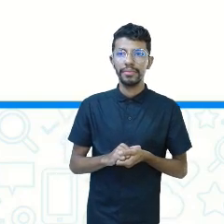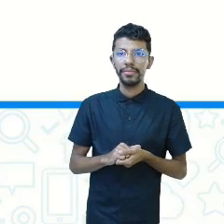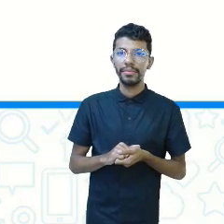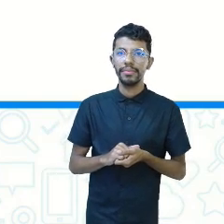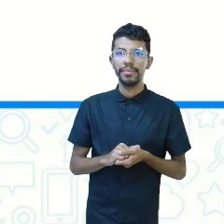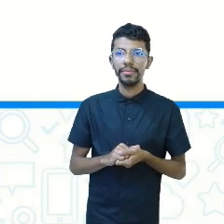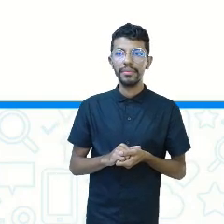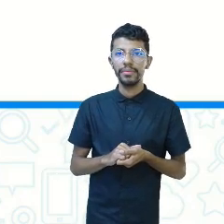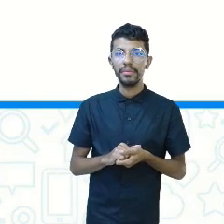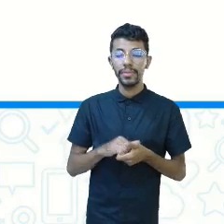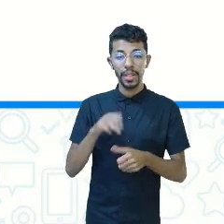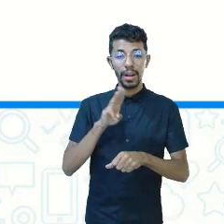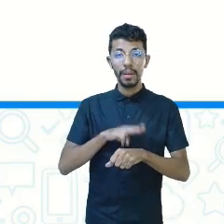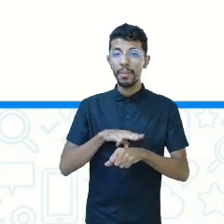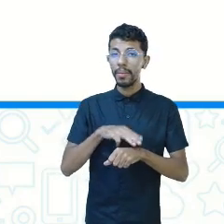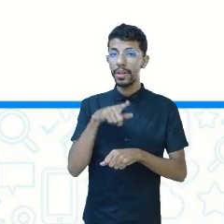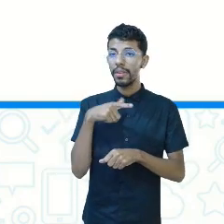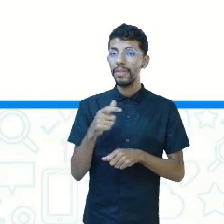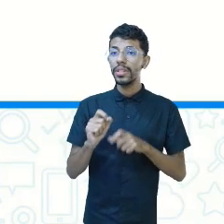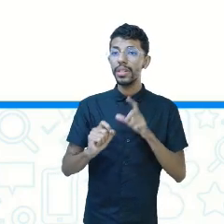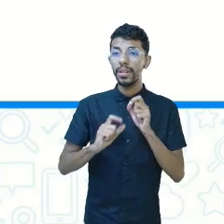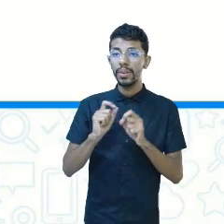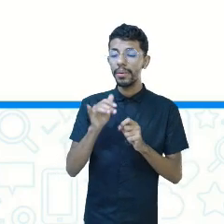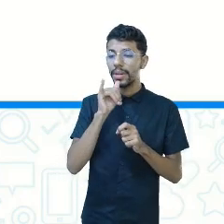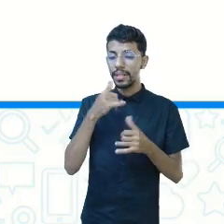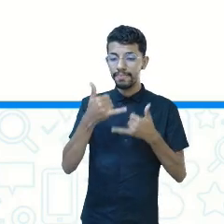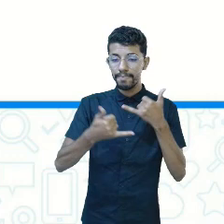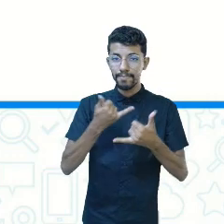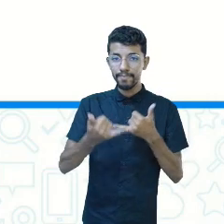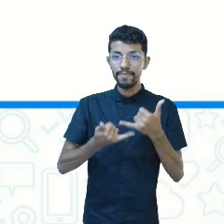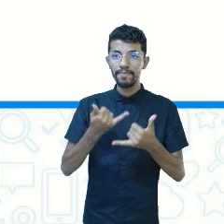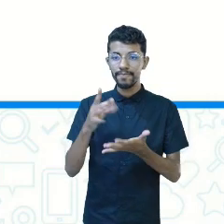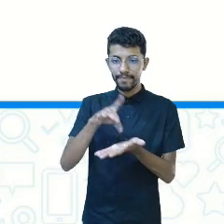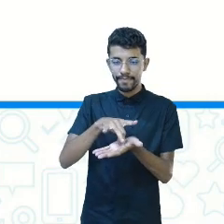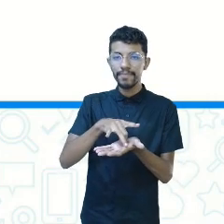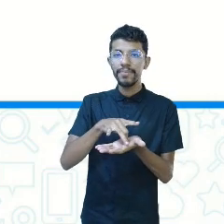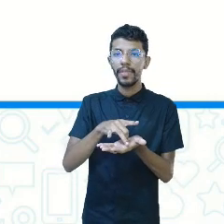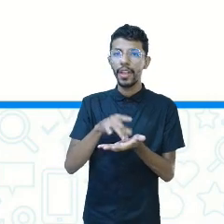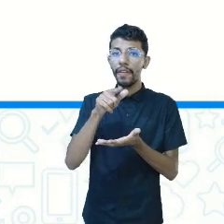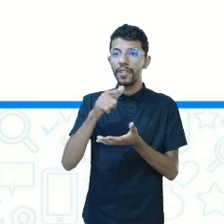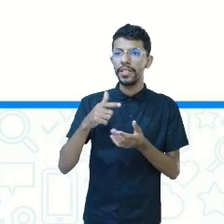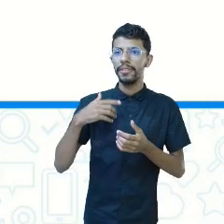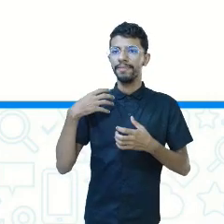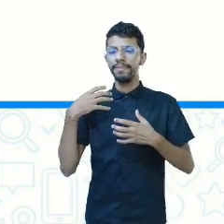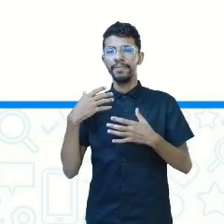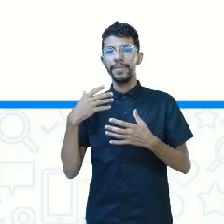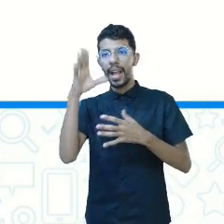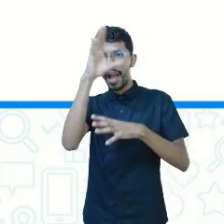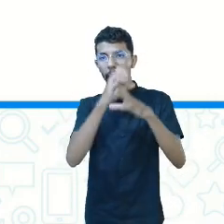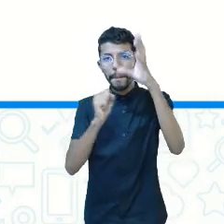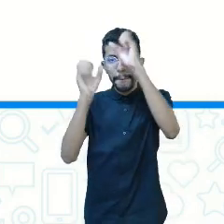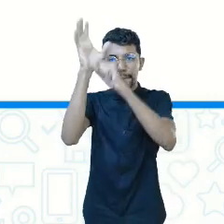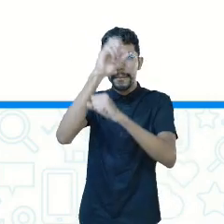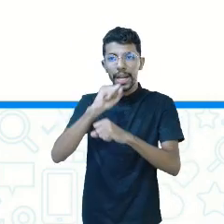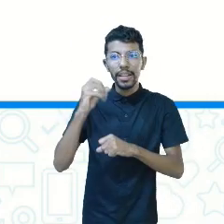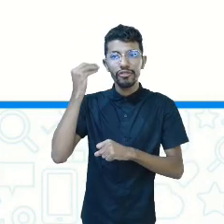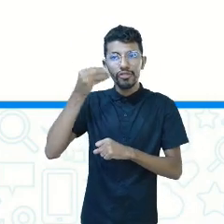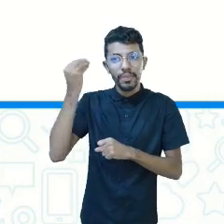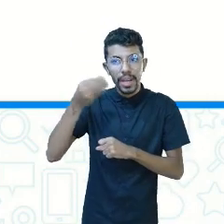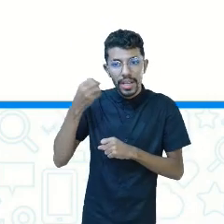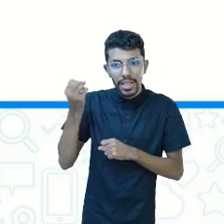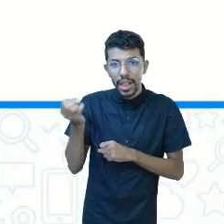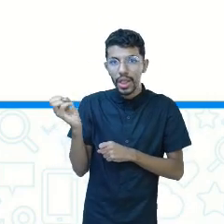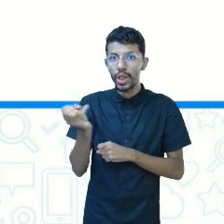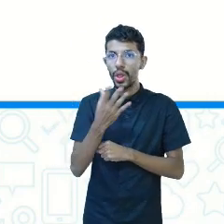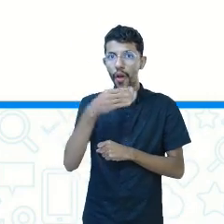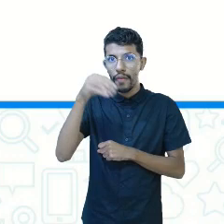a partir do momento em que você está brincando, você se diverte, como eu falei, você aprende, você adquire experiências novas.